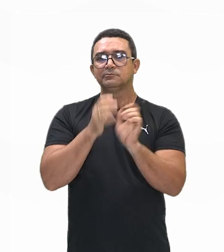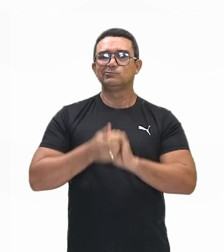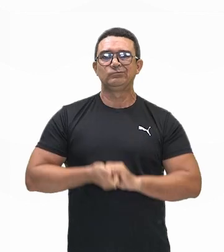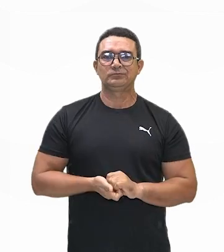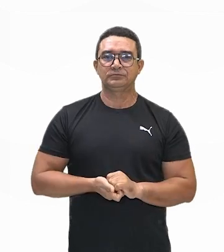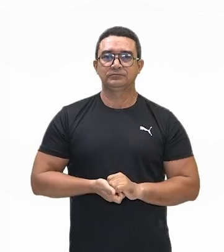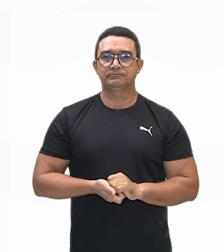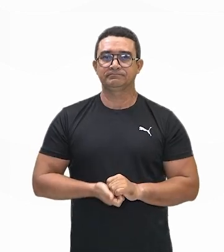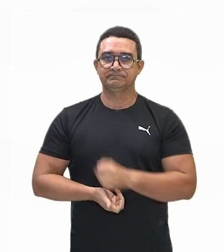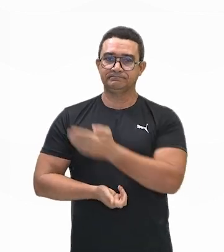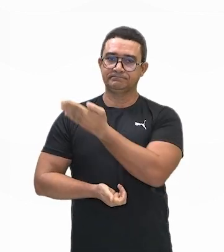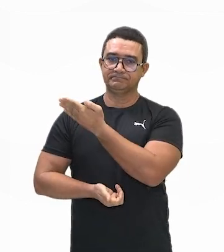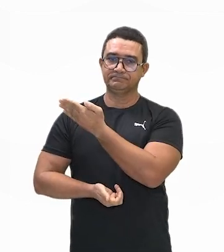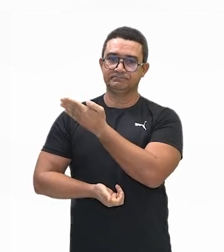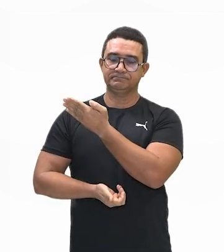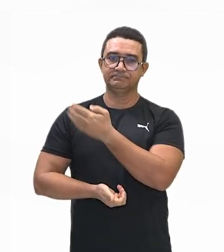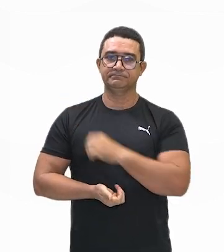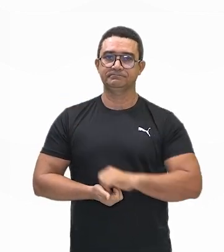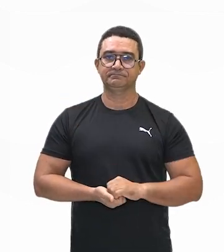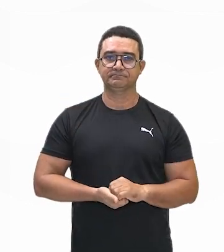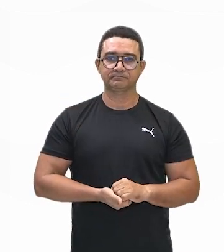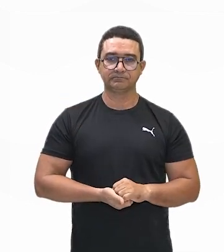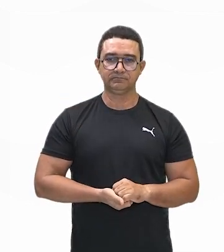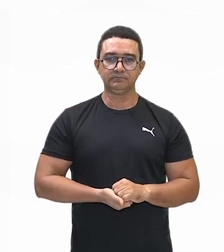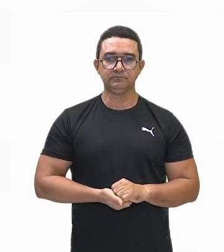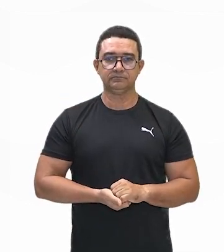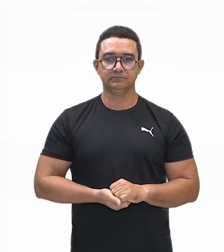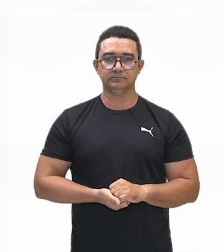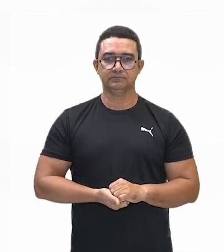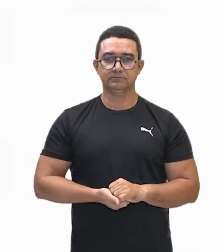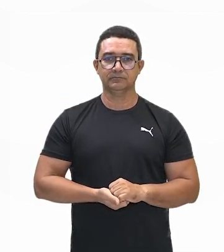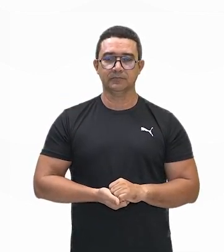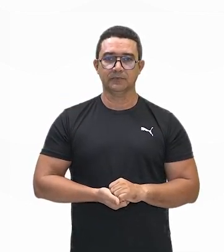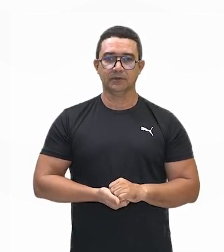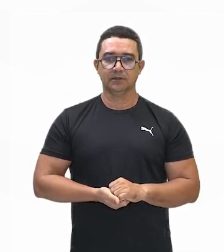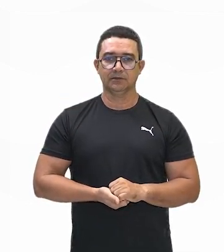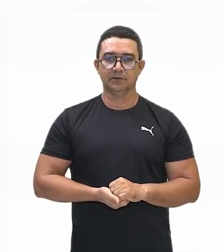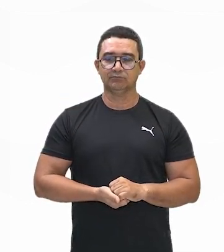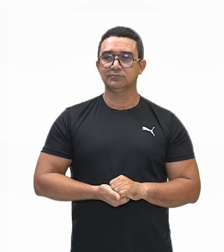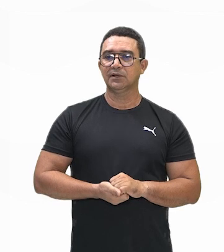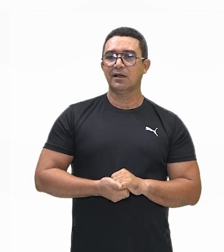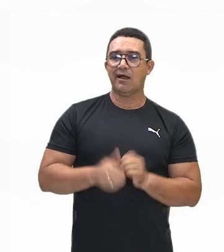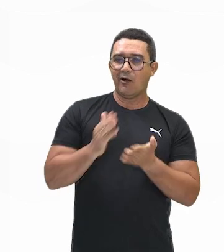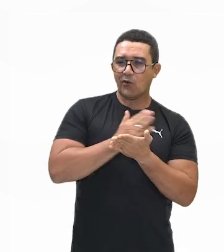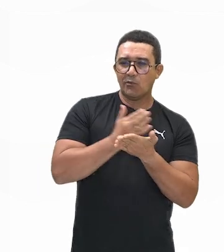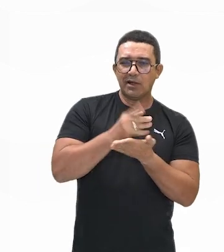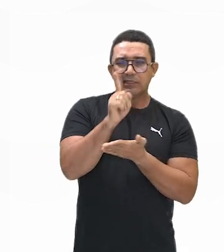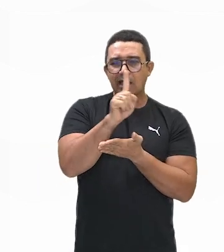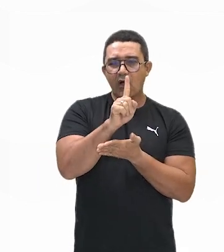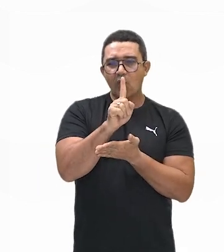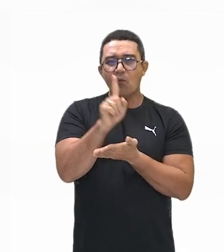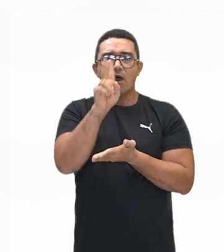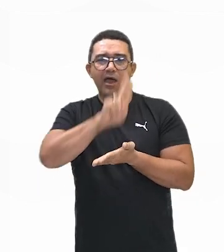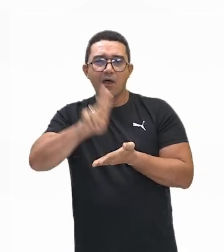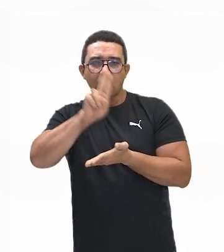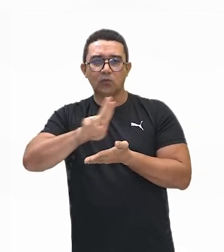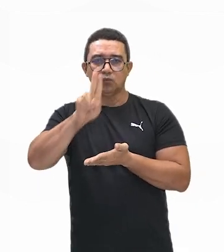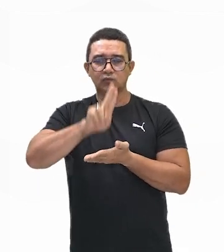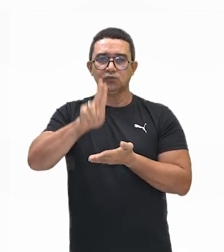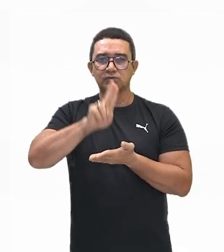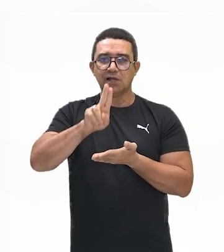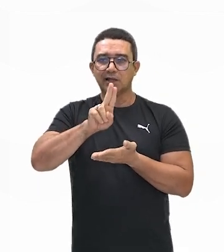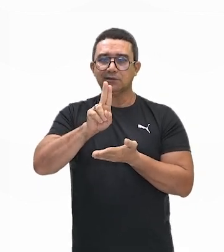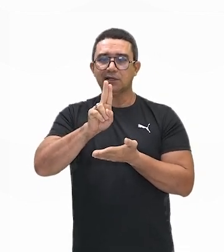Contractions. That are not used in formal language. Então, essas não são usadas, né? Não são